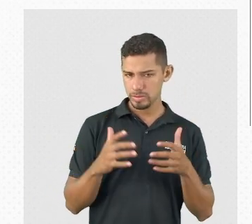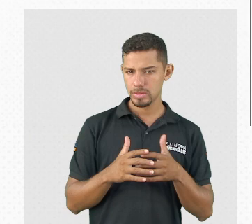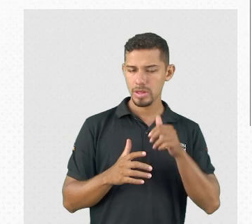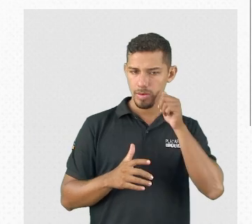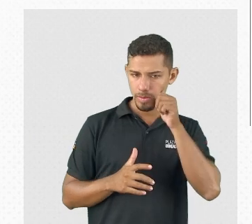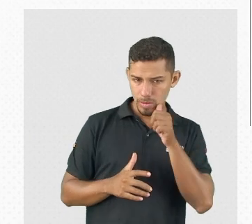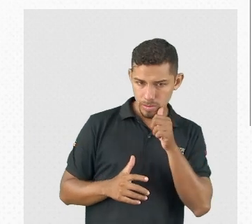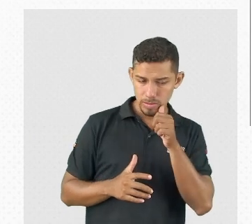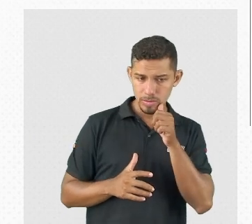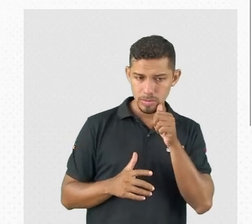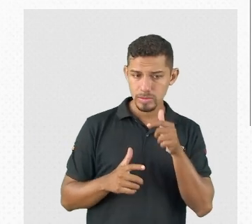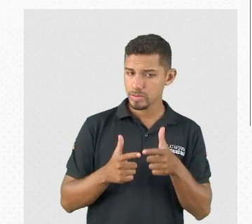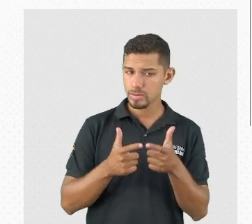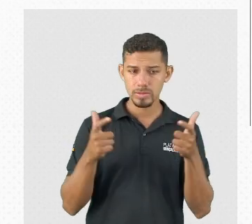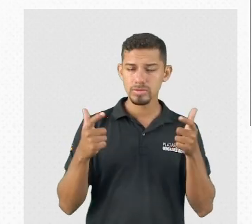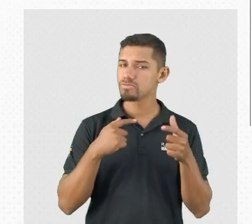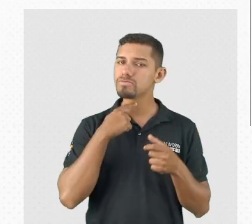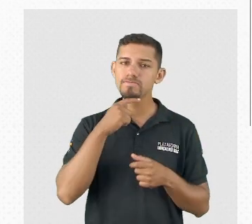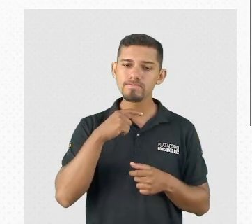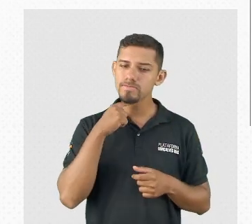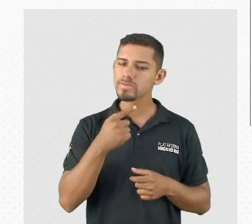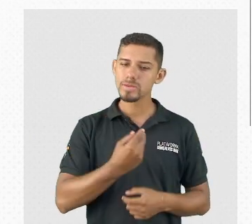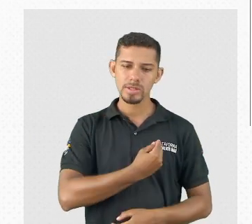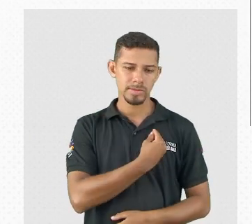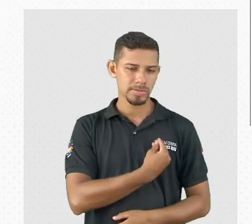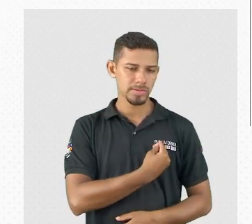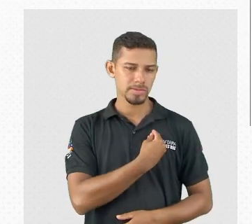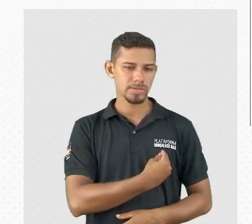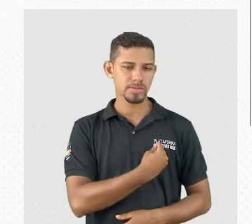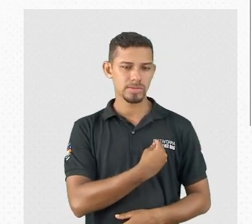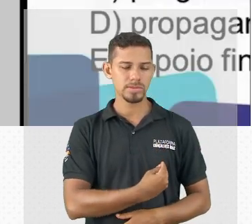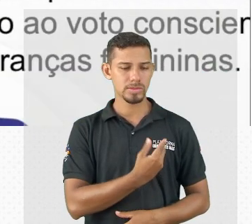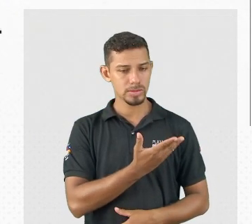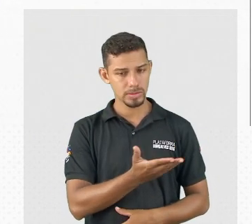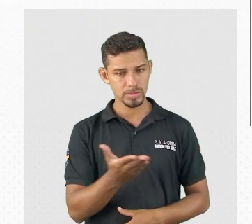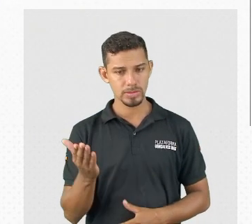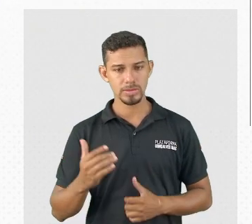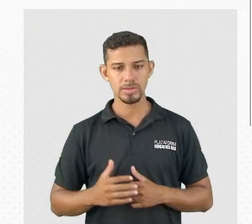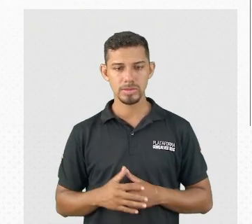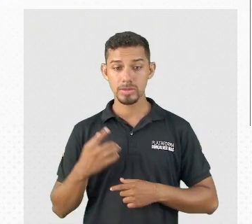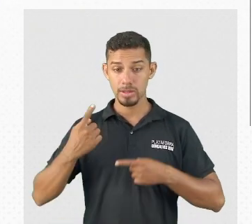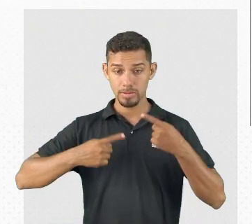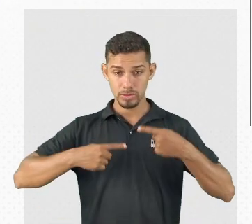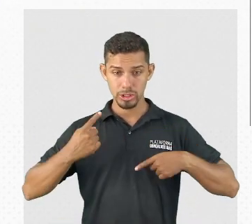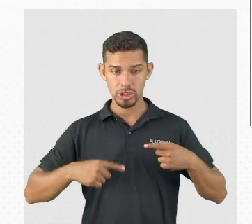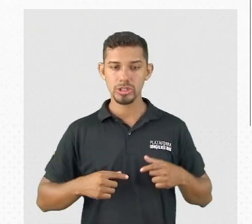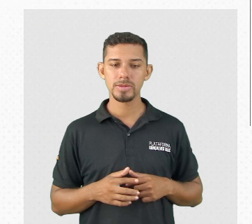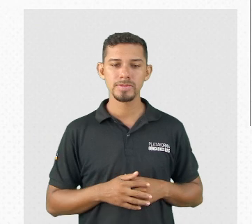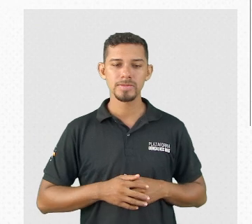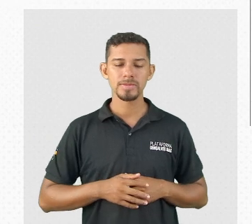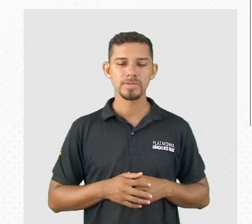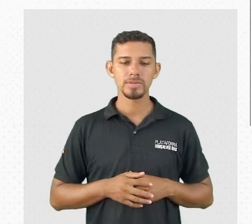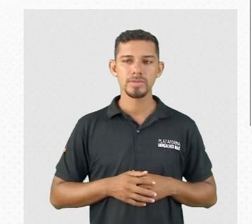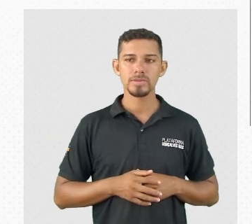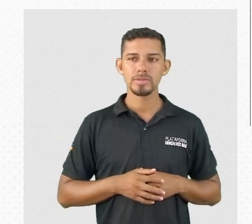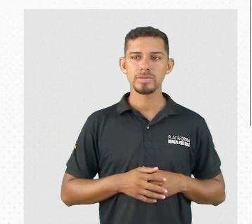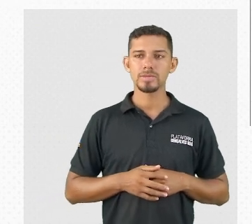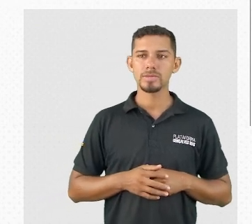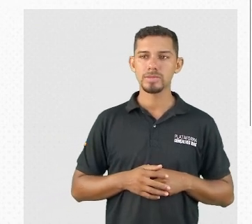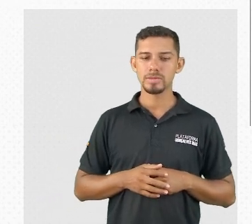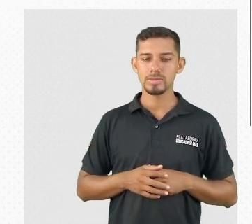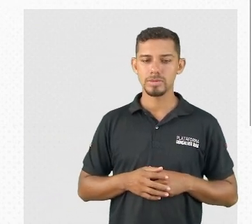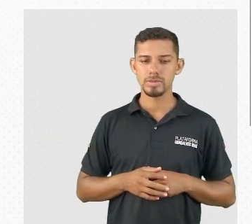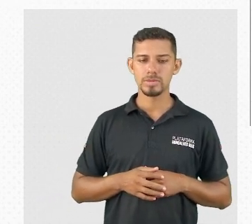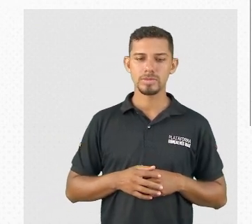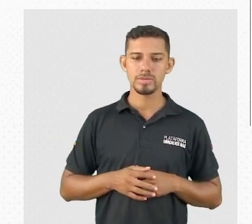essas mulheres, no entanto, não estão presentes ali, né, na política. Então, vamos lá.